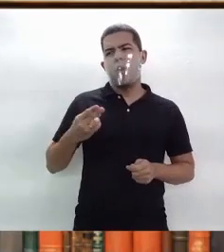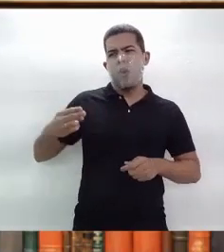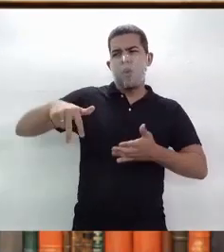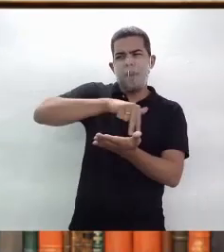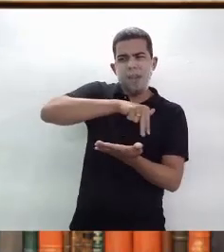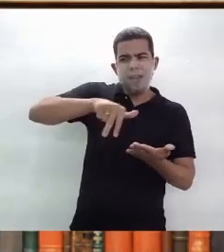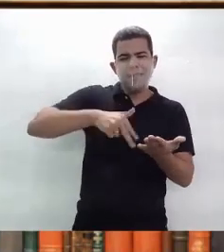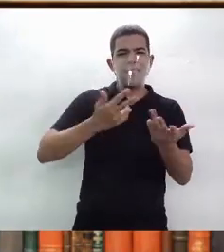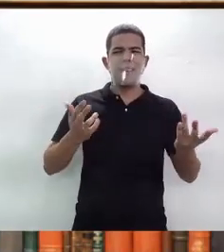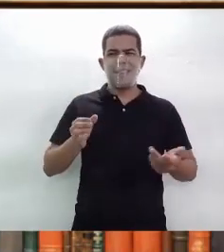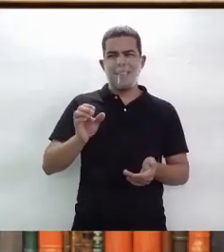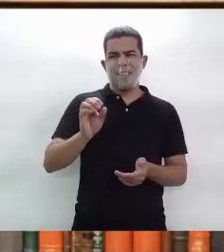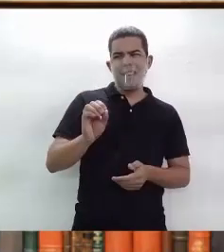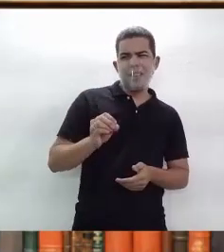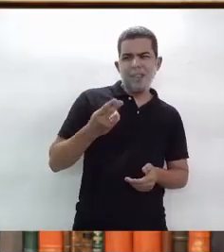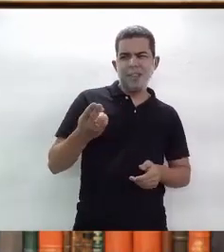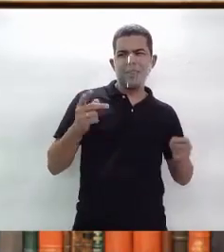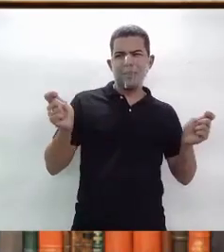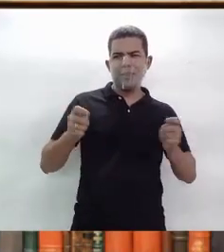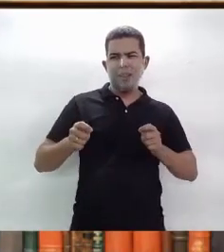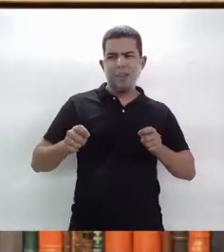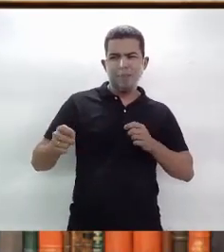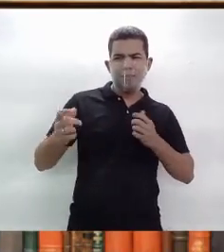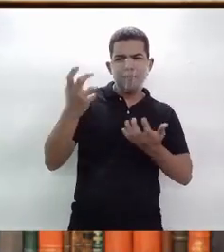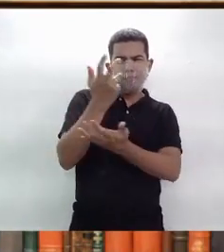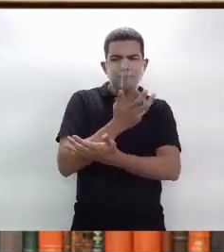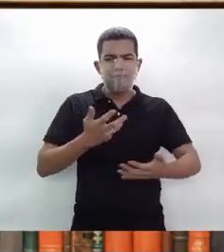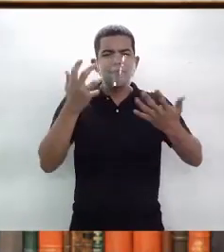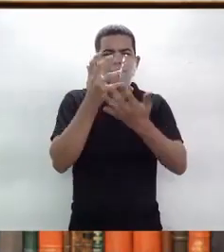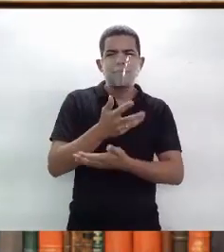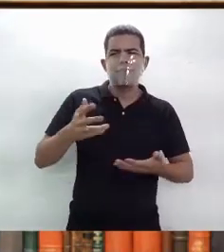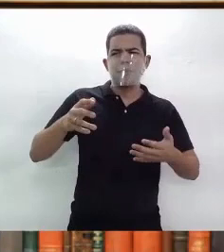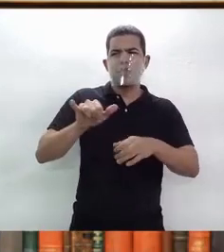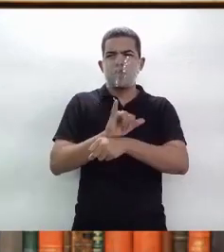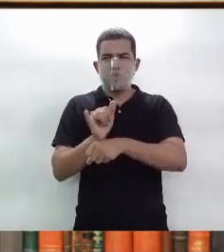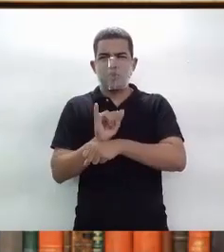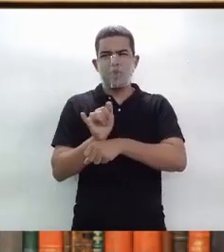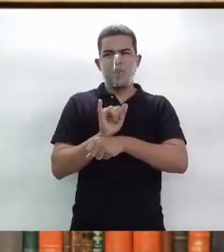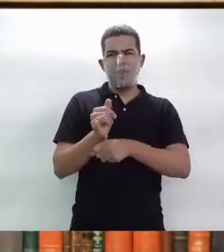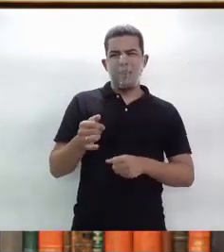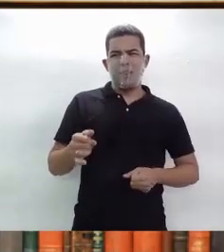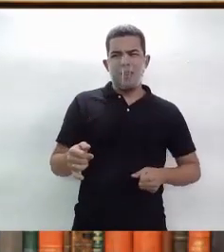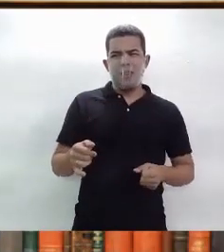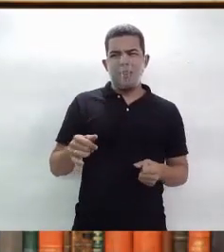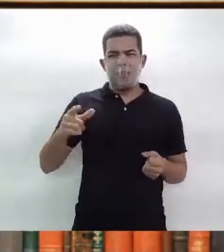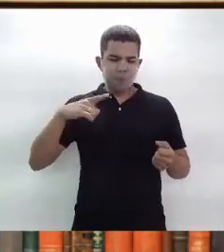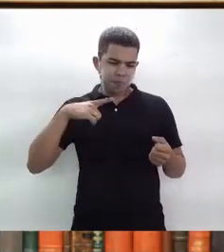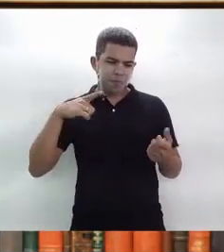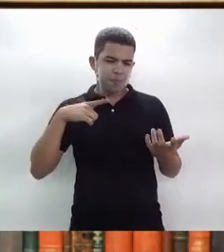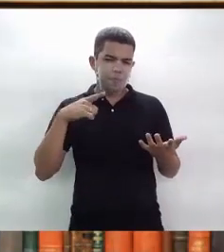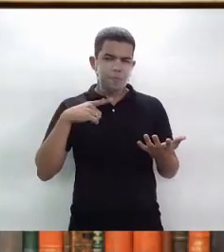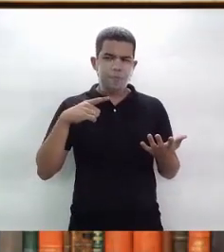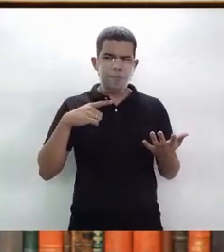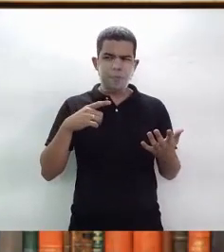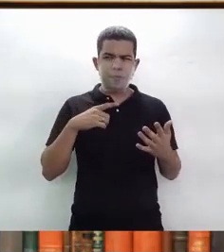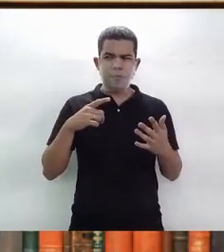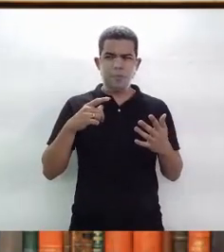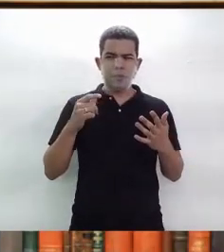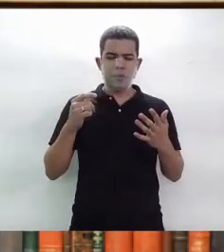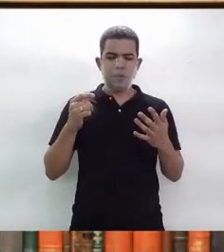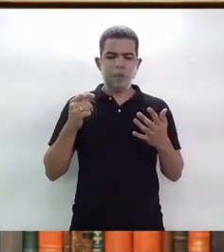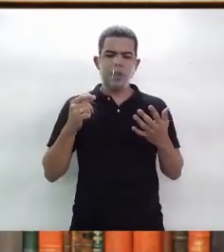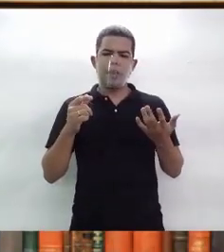dançar, ou tentar fazer a musicalidade, pegar, consultar lá no YouTube, ver alguns sites que